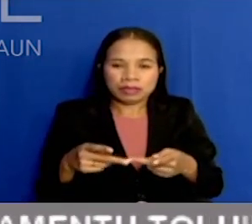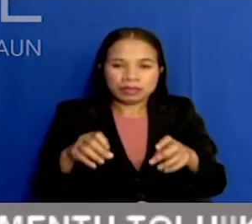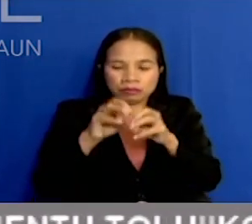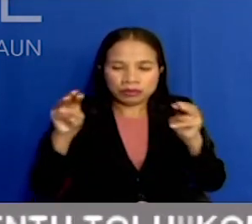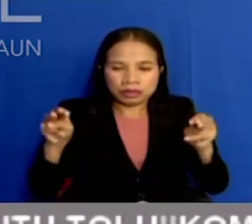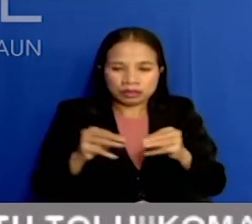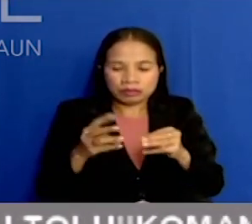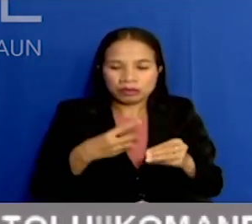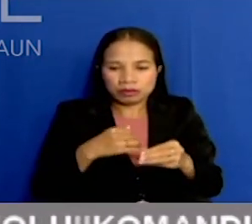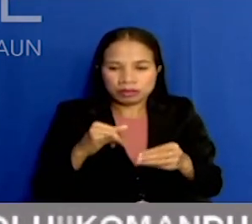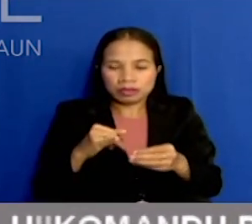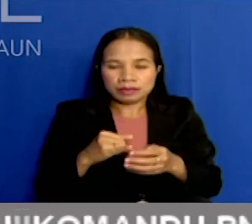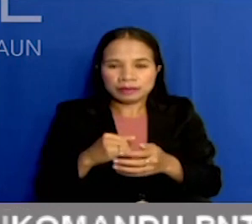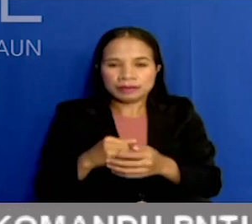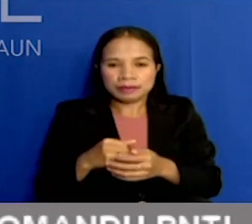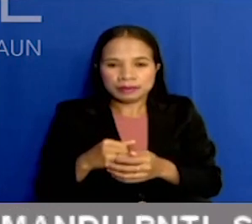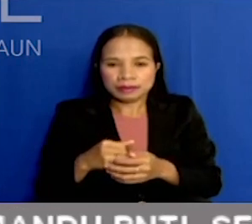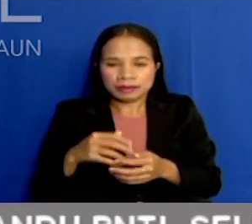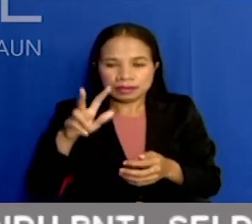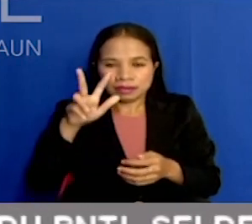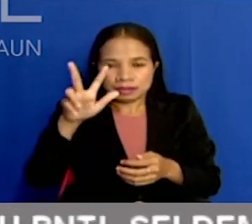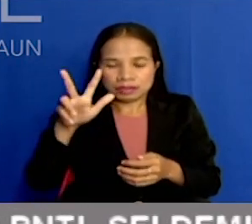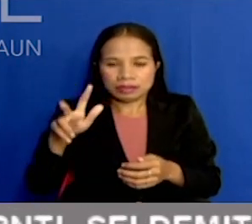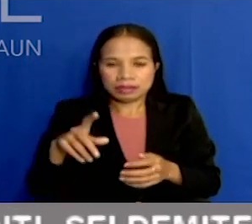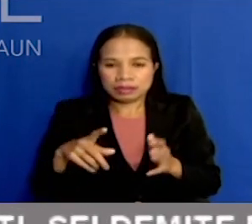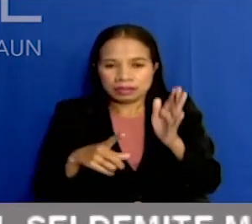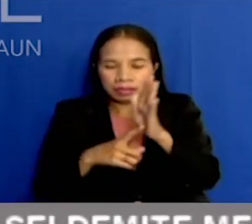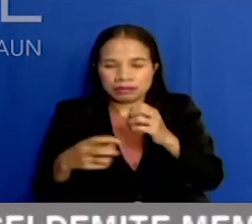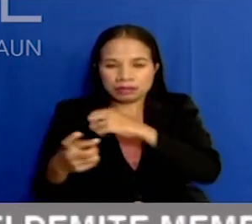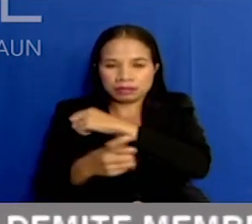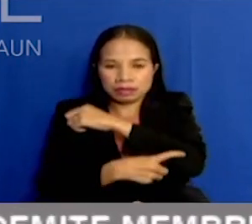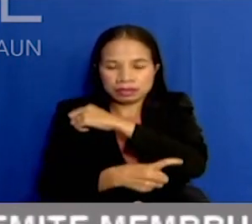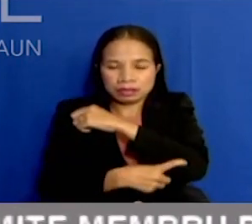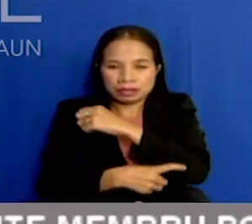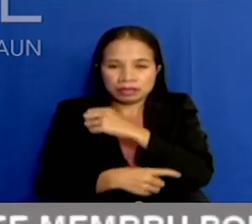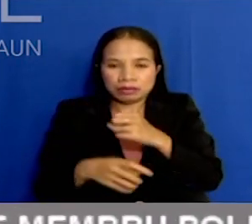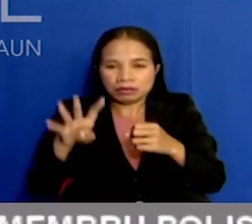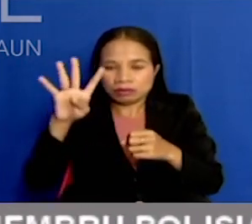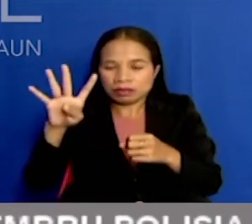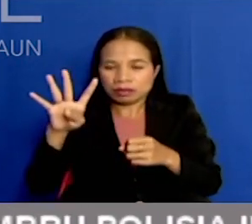dele. Terceiro, aplicação sanção. Quatro,